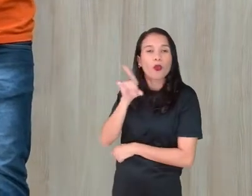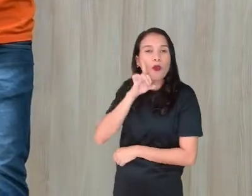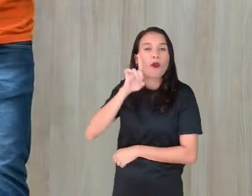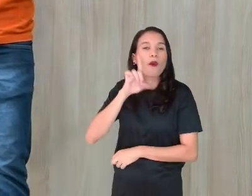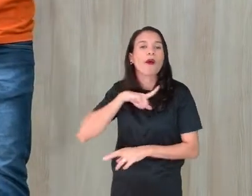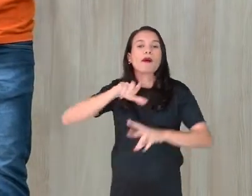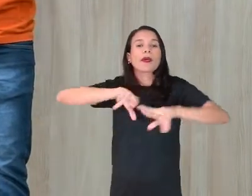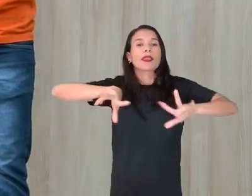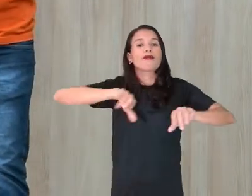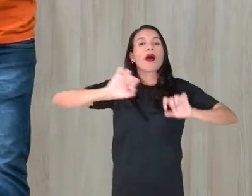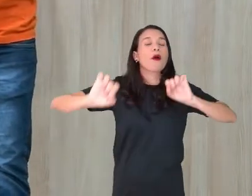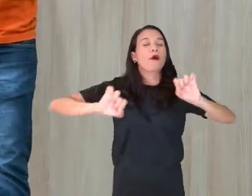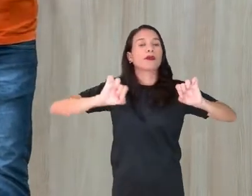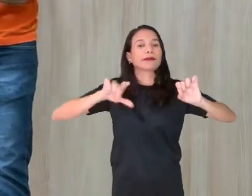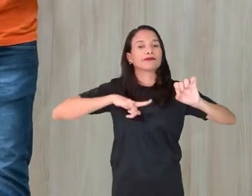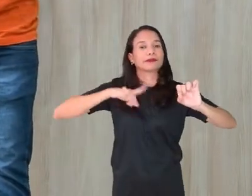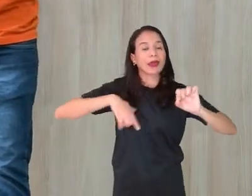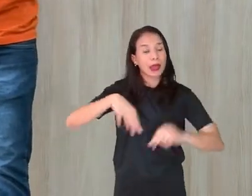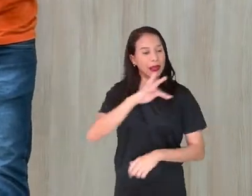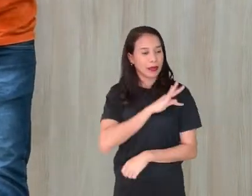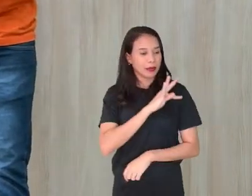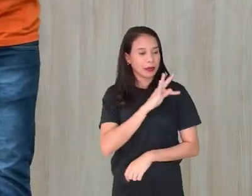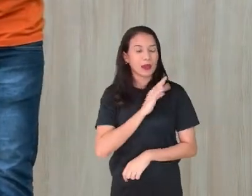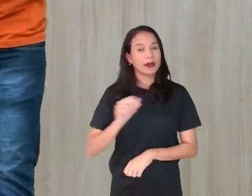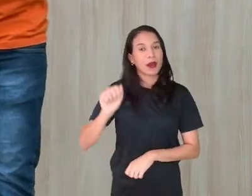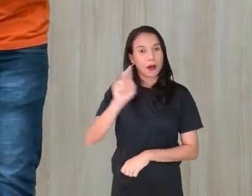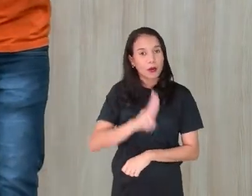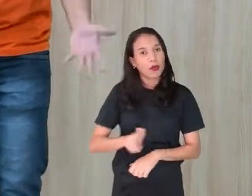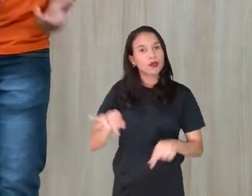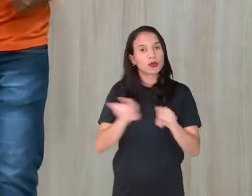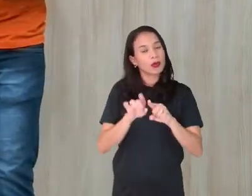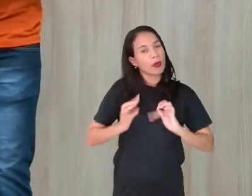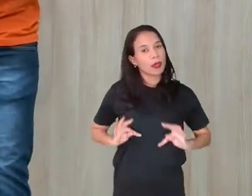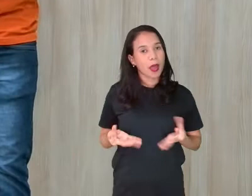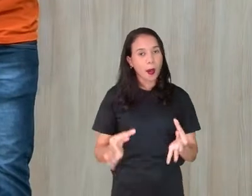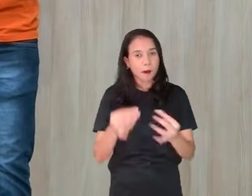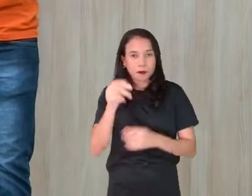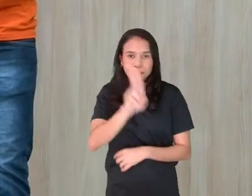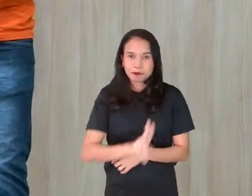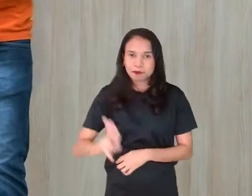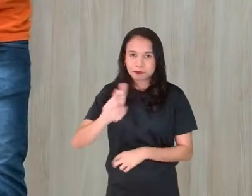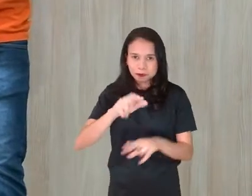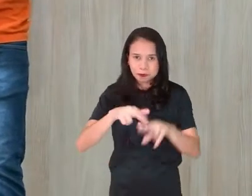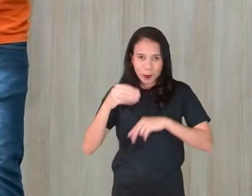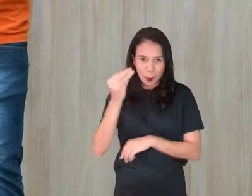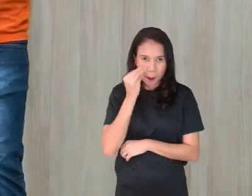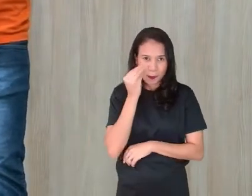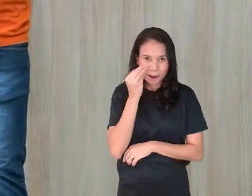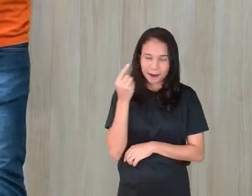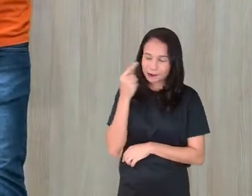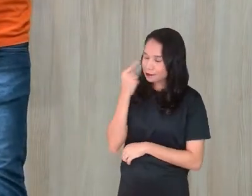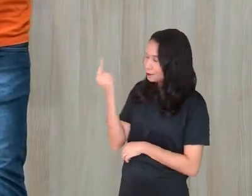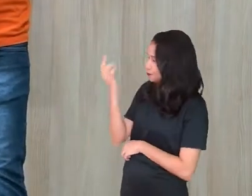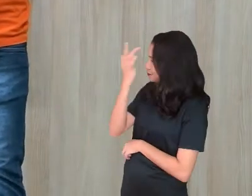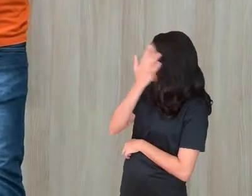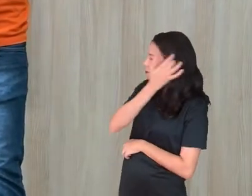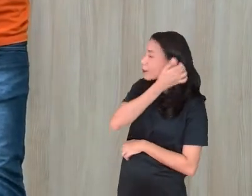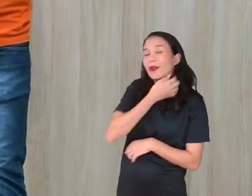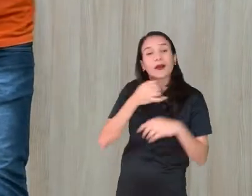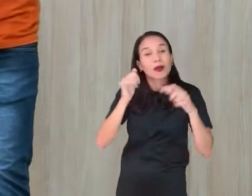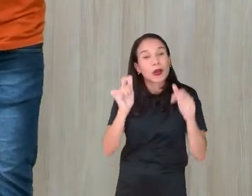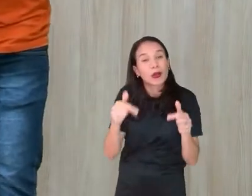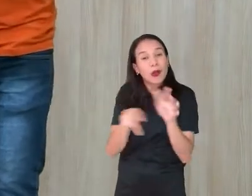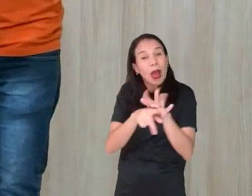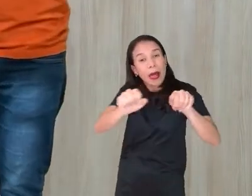que vai diferenciar é a técnica e a tecnologia utilizada. Então, observe, em lugares de